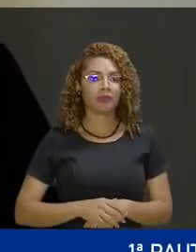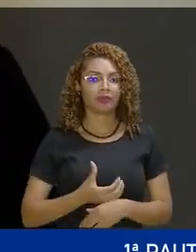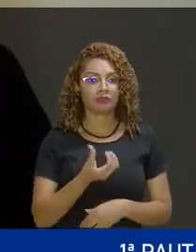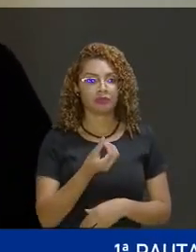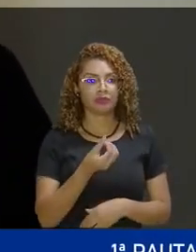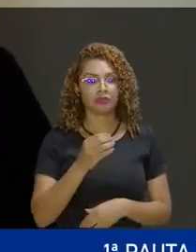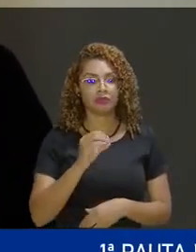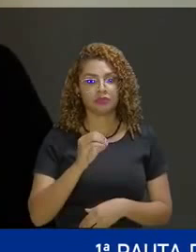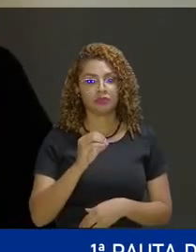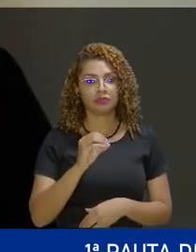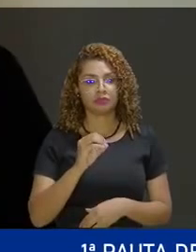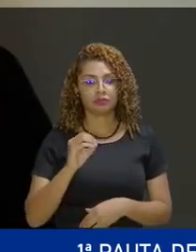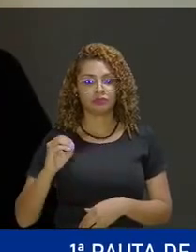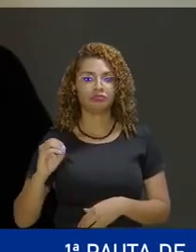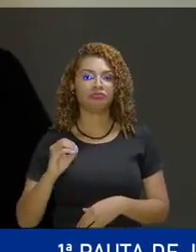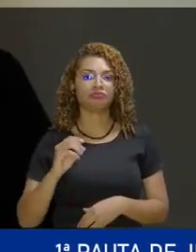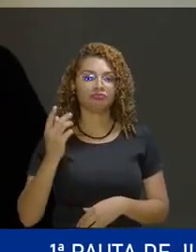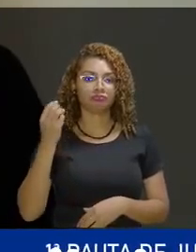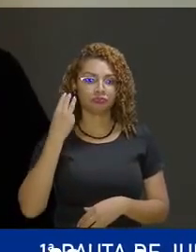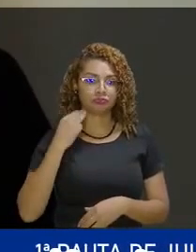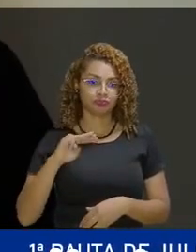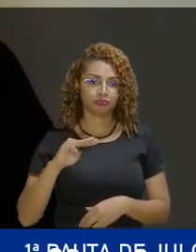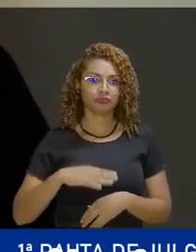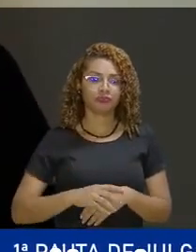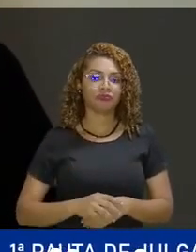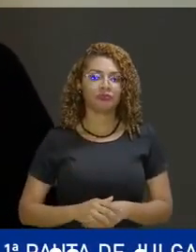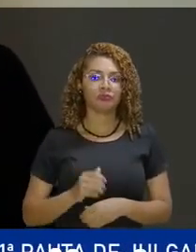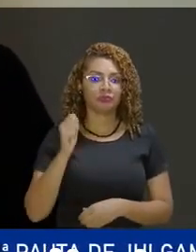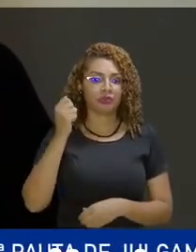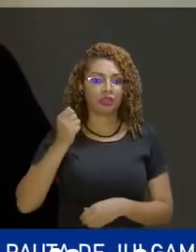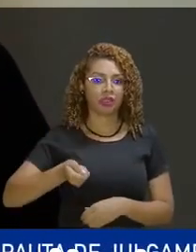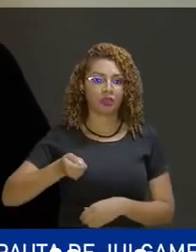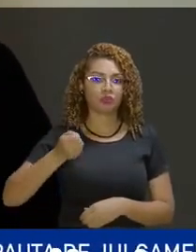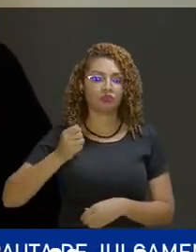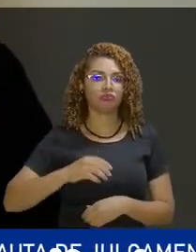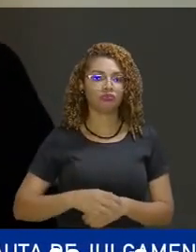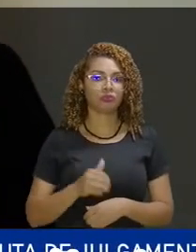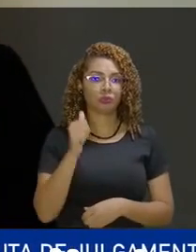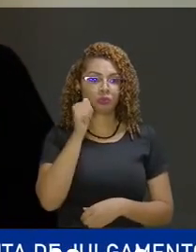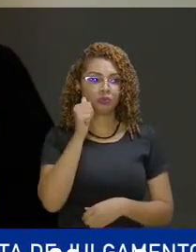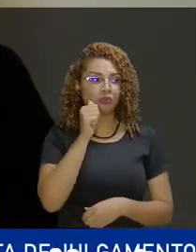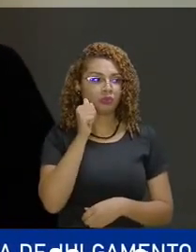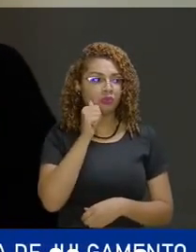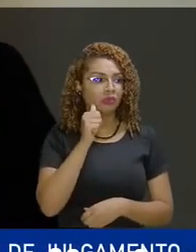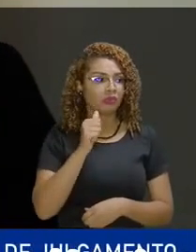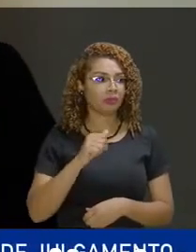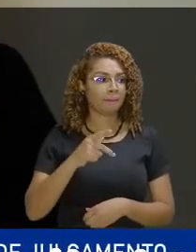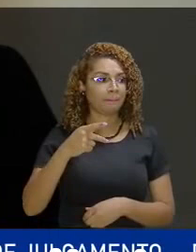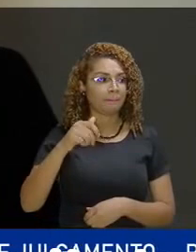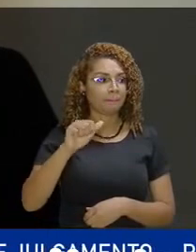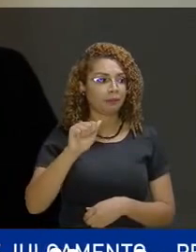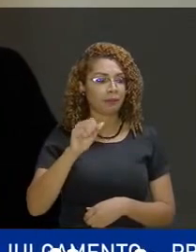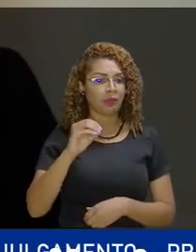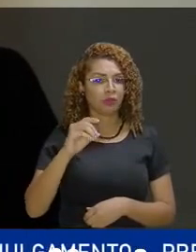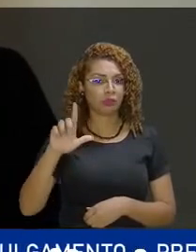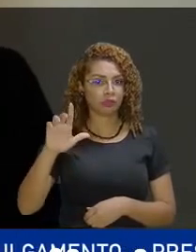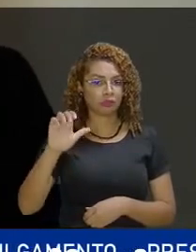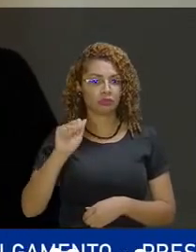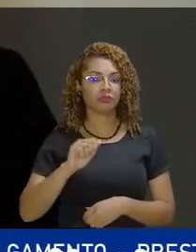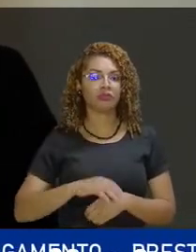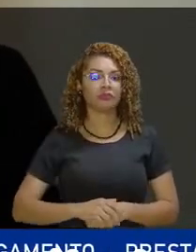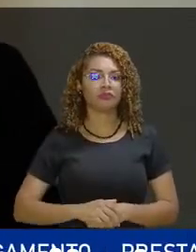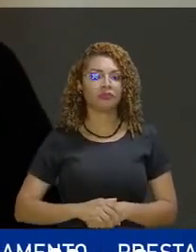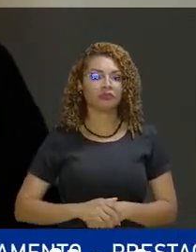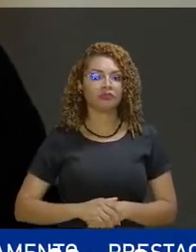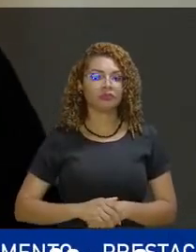601.022 de 2022, origem Macapá, juíza, relatora a juíza Paola Santos, interessado Afonso